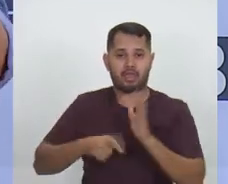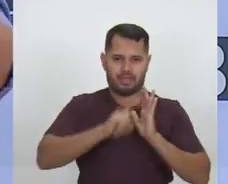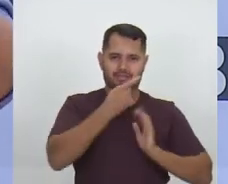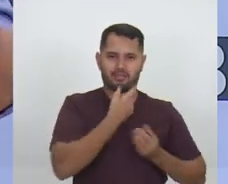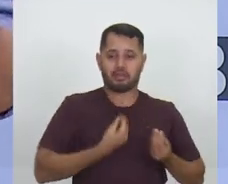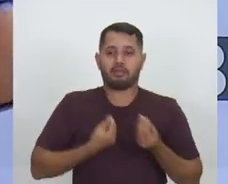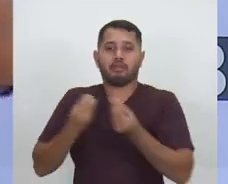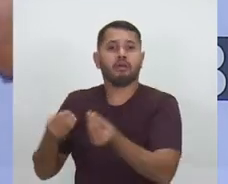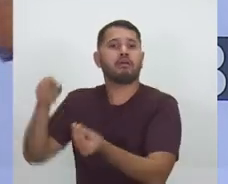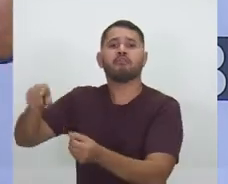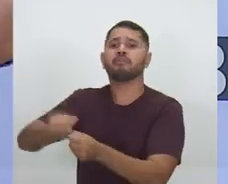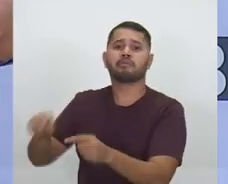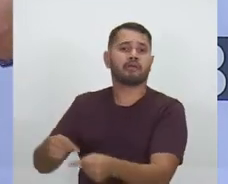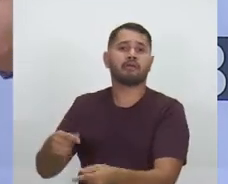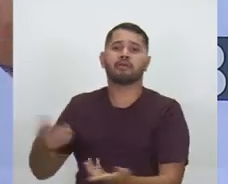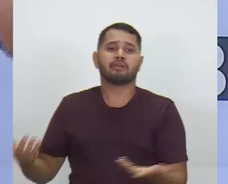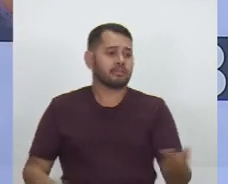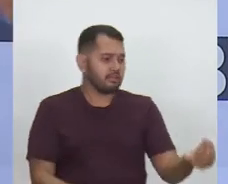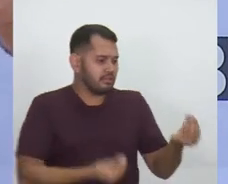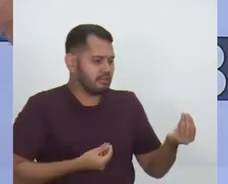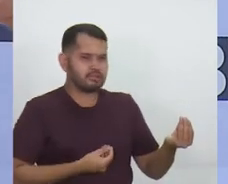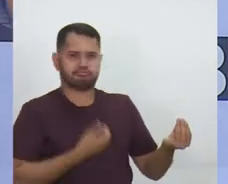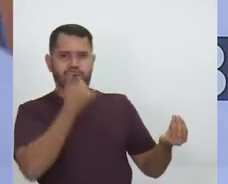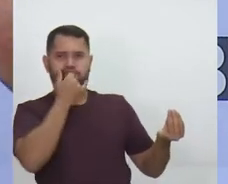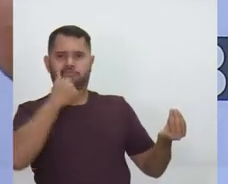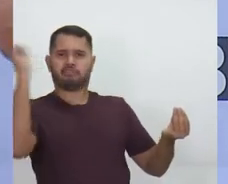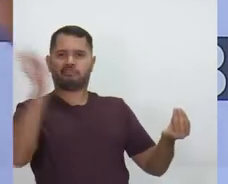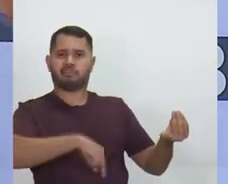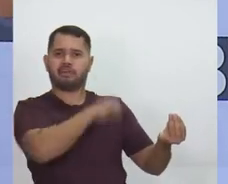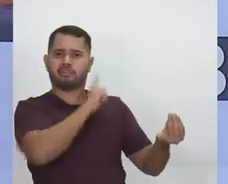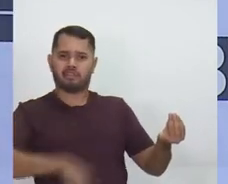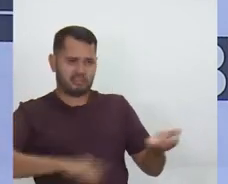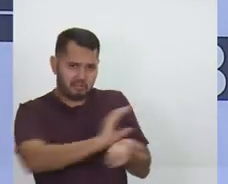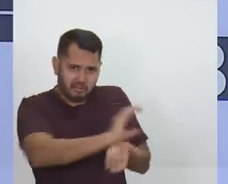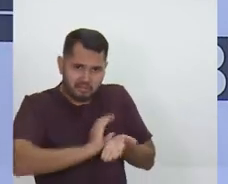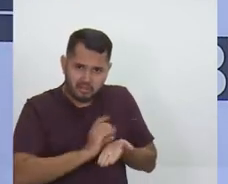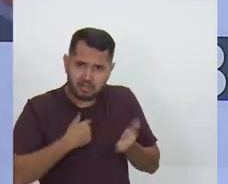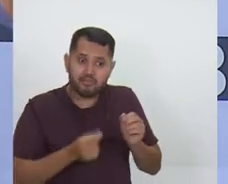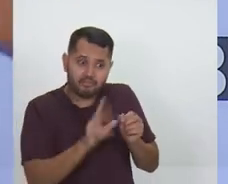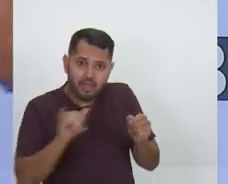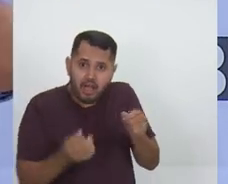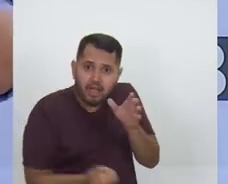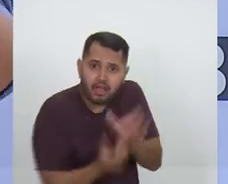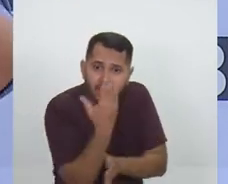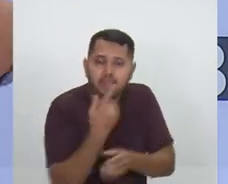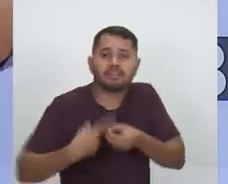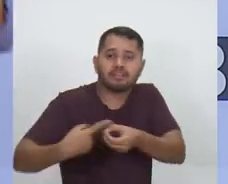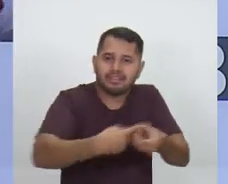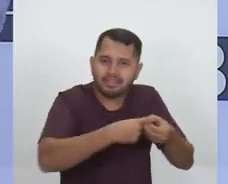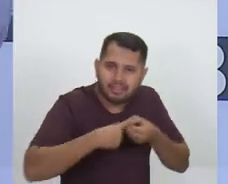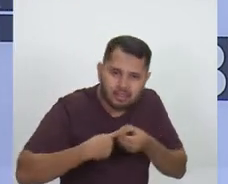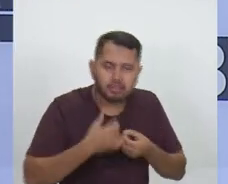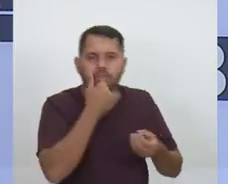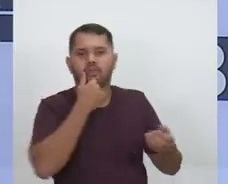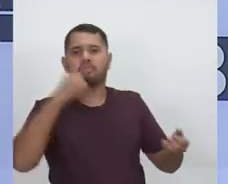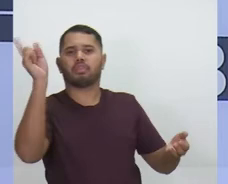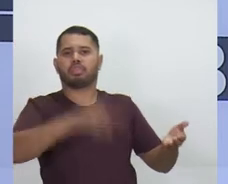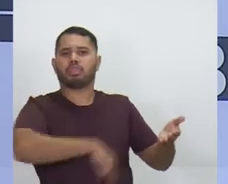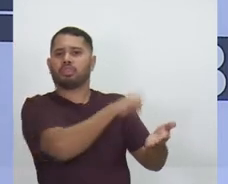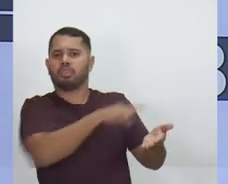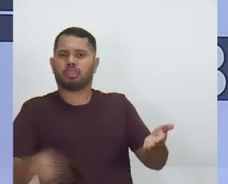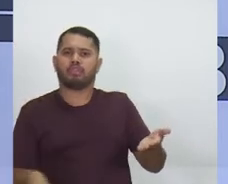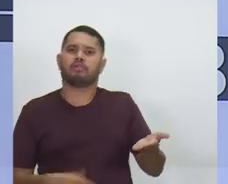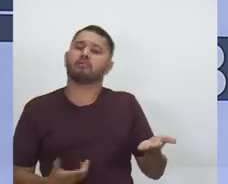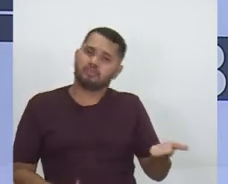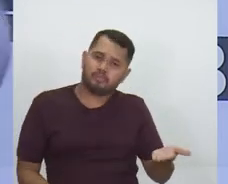mas o atual governo simplesmente mandou vetar no orçamento a emenda que faria do interior a questão do zoneamento econômico-ecológico